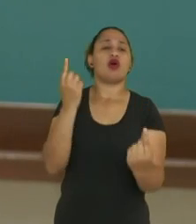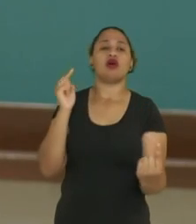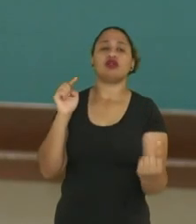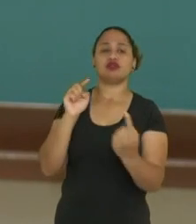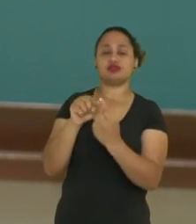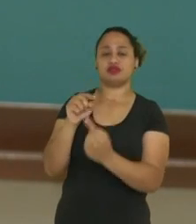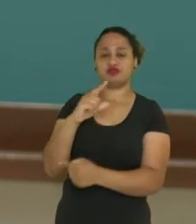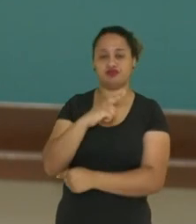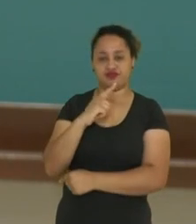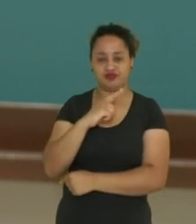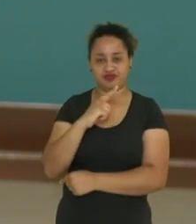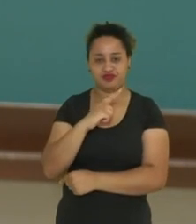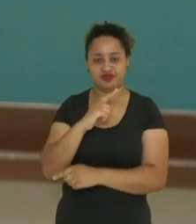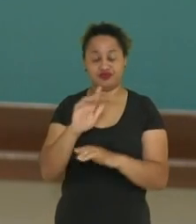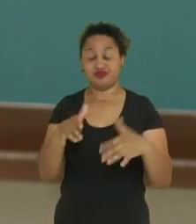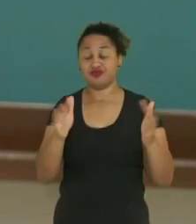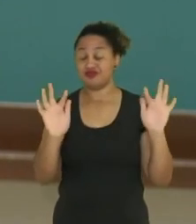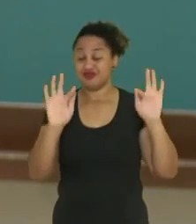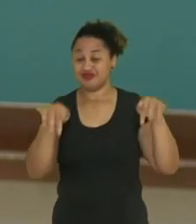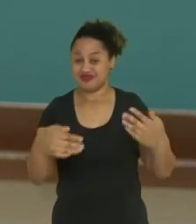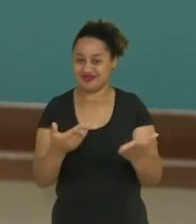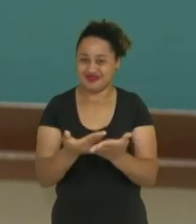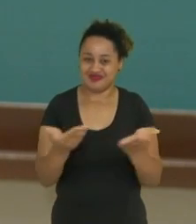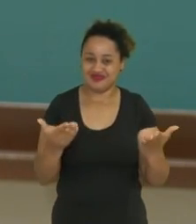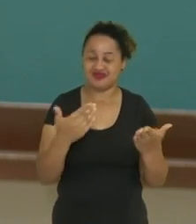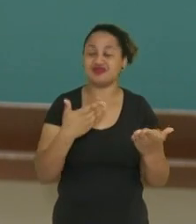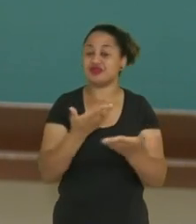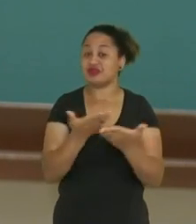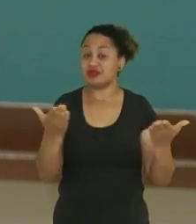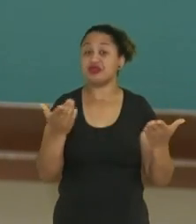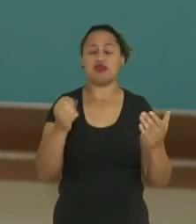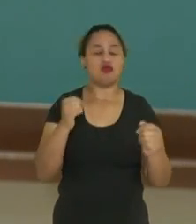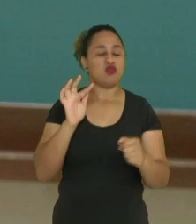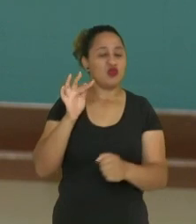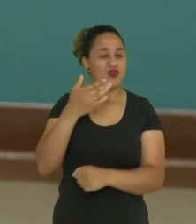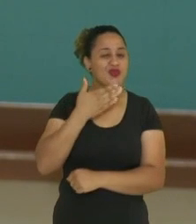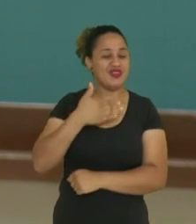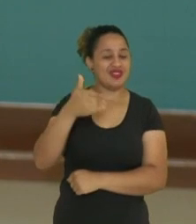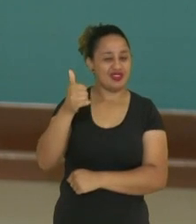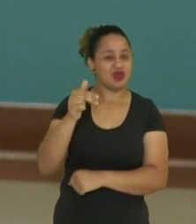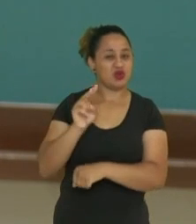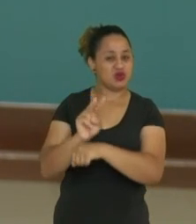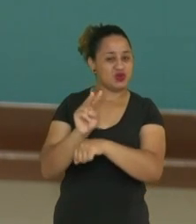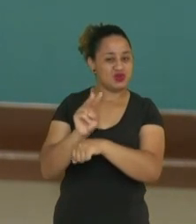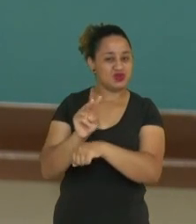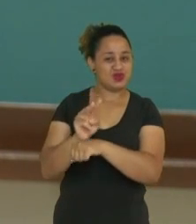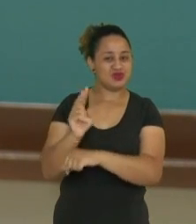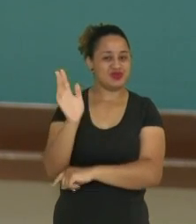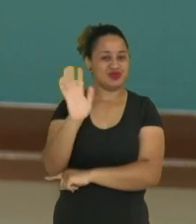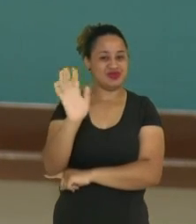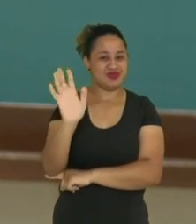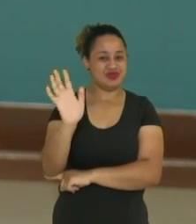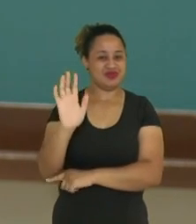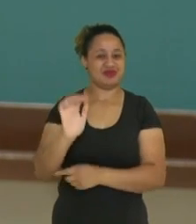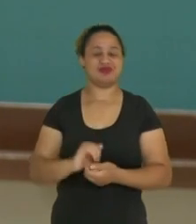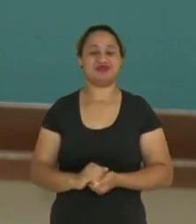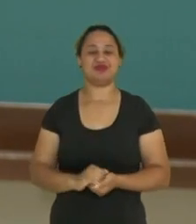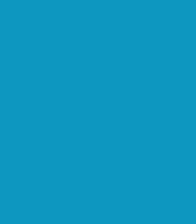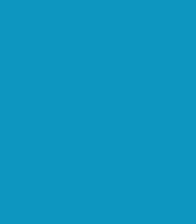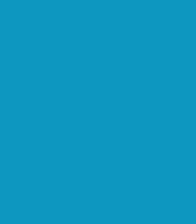finalidades. Agora sim, no fim, desejo a você dias melhores, continue bem e até a próxima!